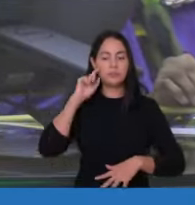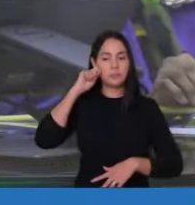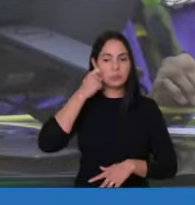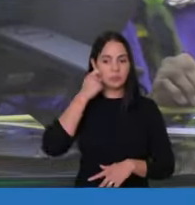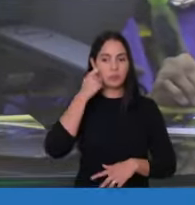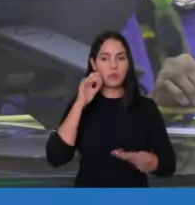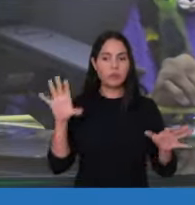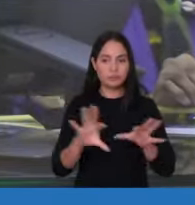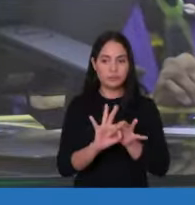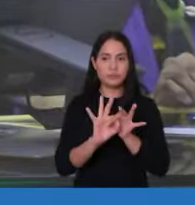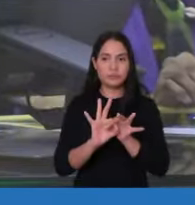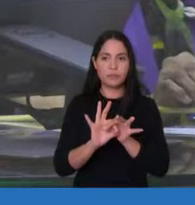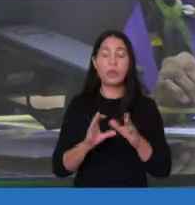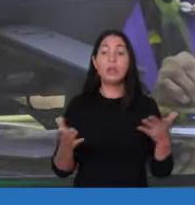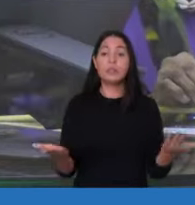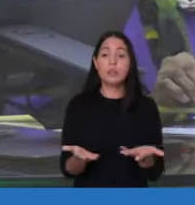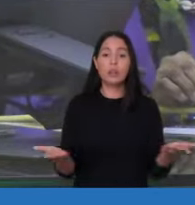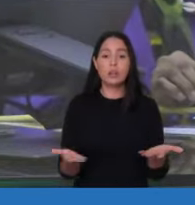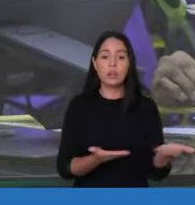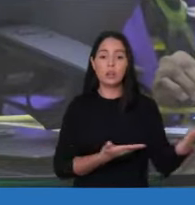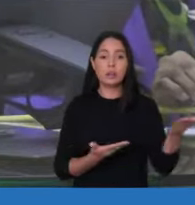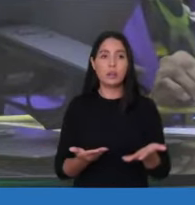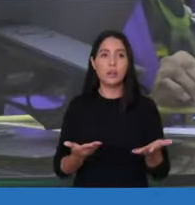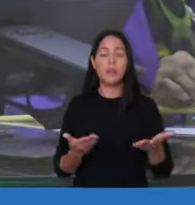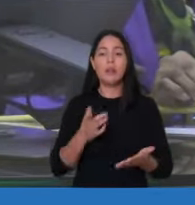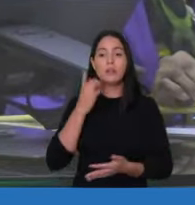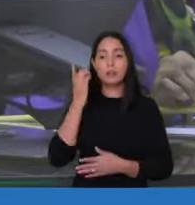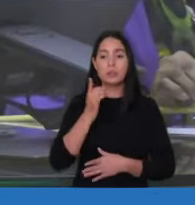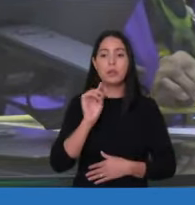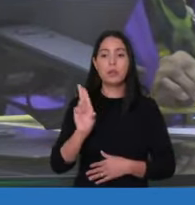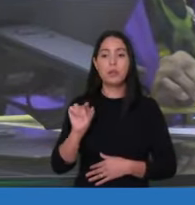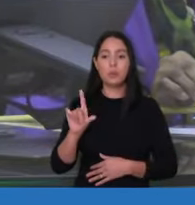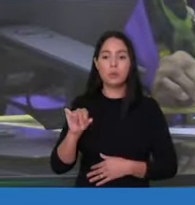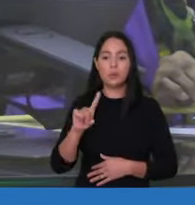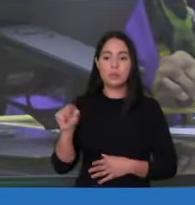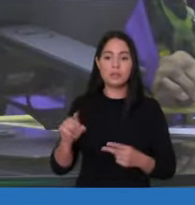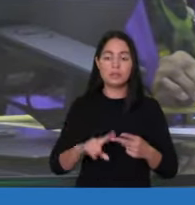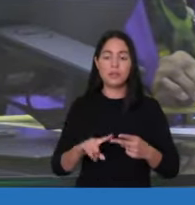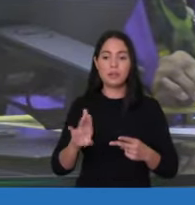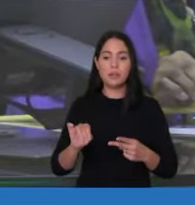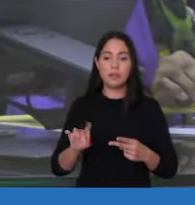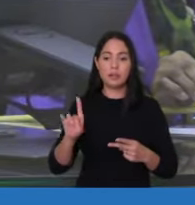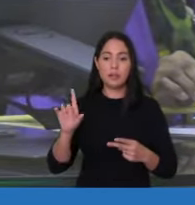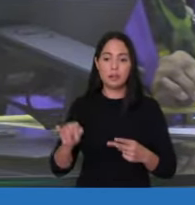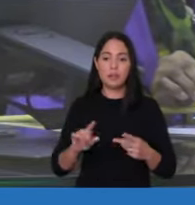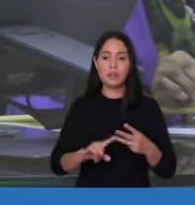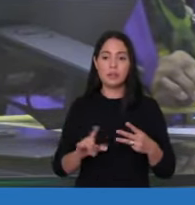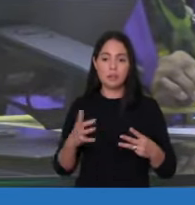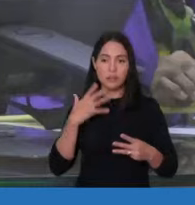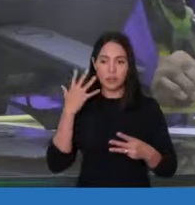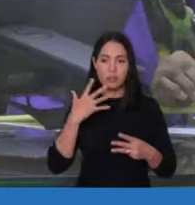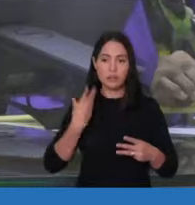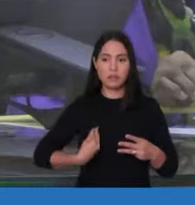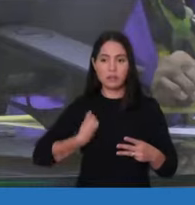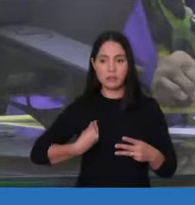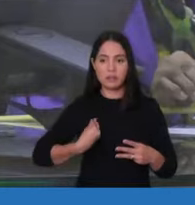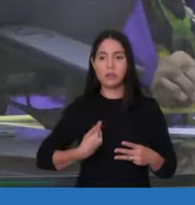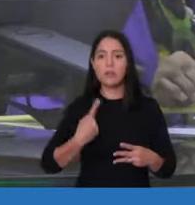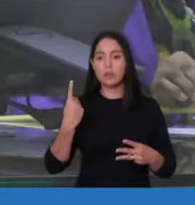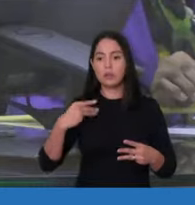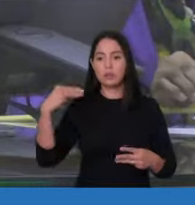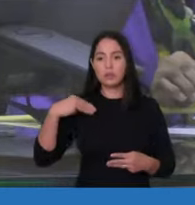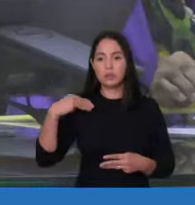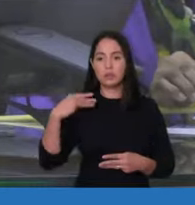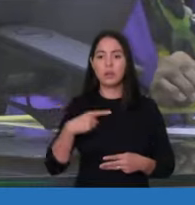Erundina, para a Ieda Leal e depois para os deputados que ainda estiverem presentes, para fazer o uso de um minuto, para que a